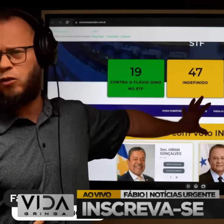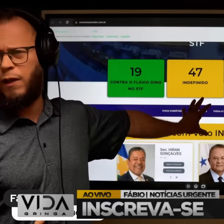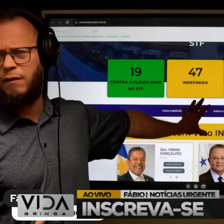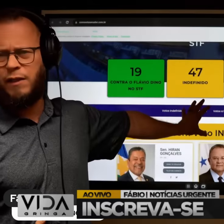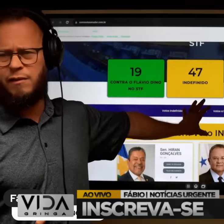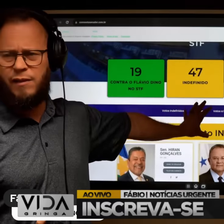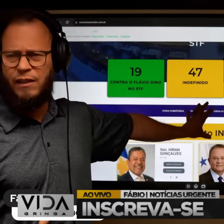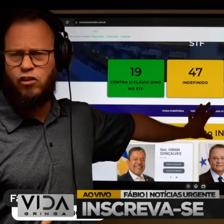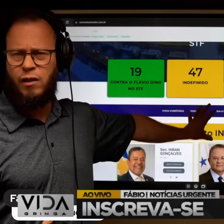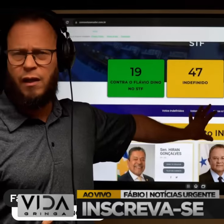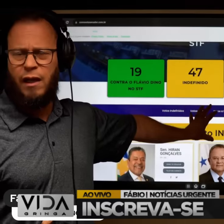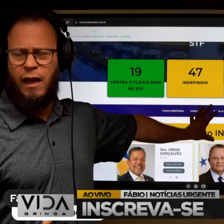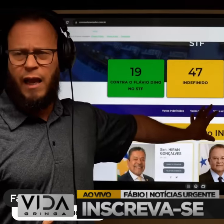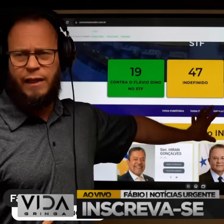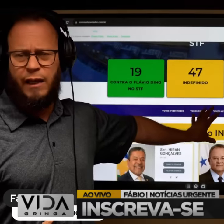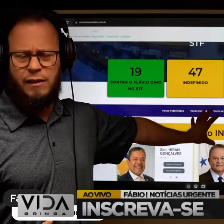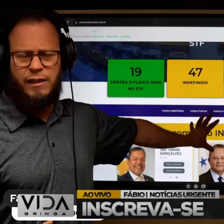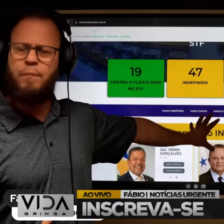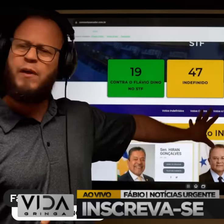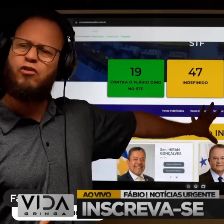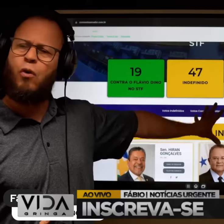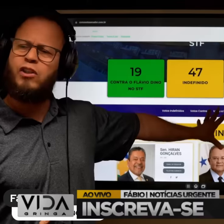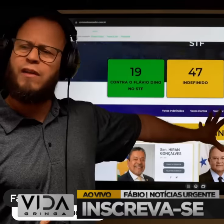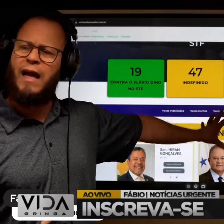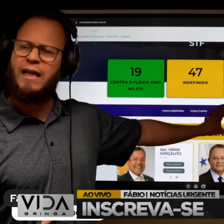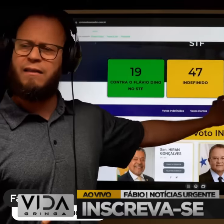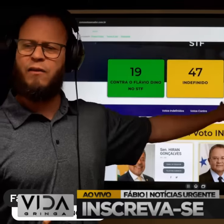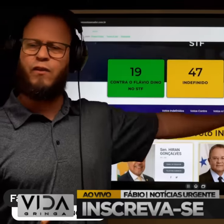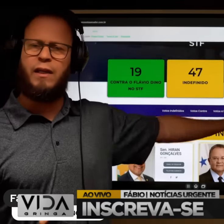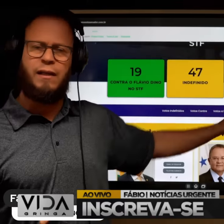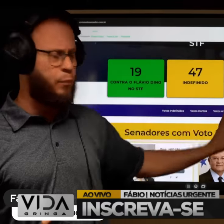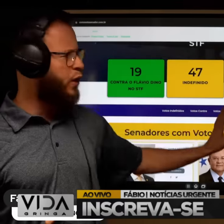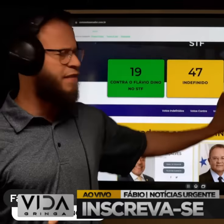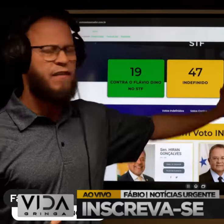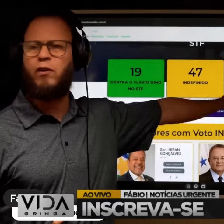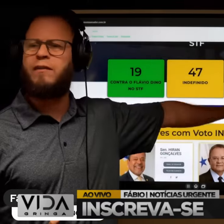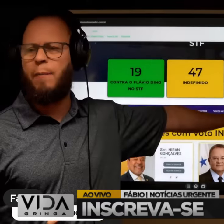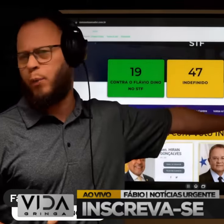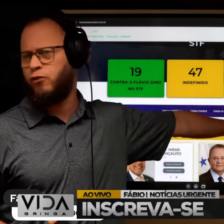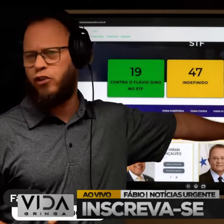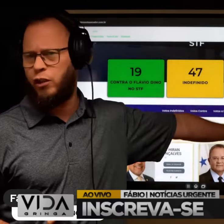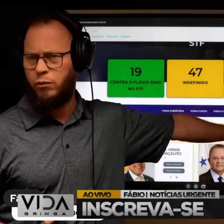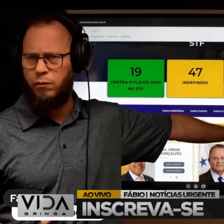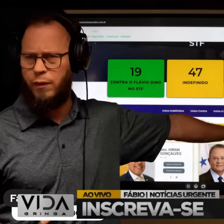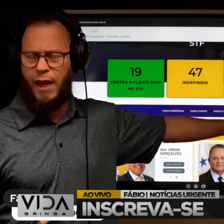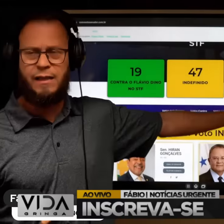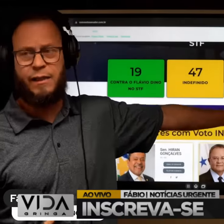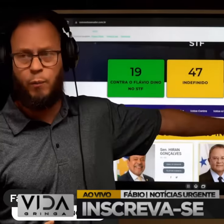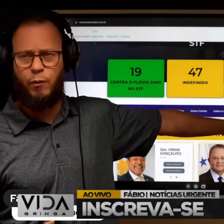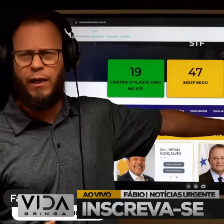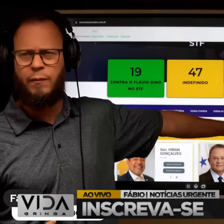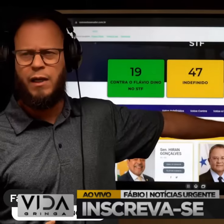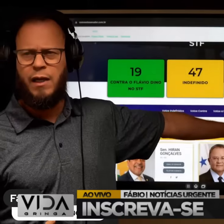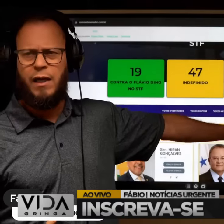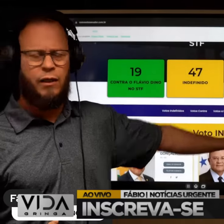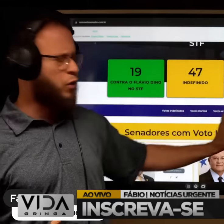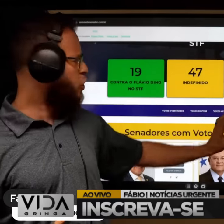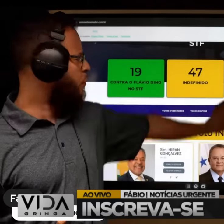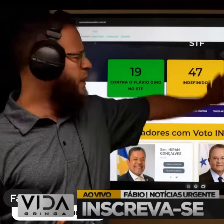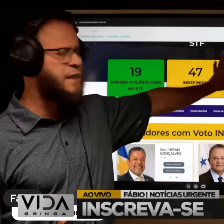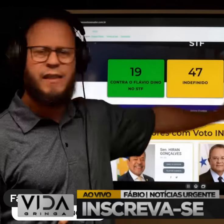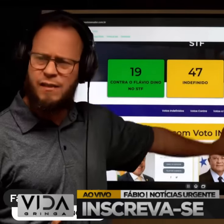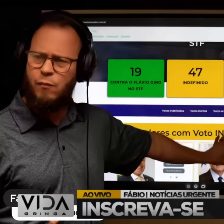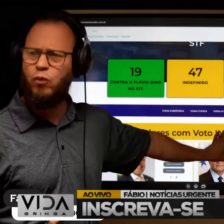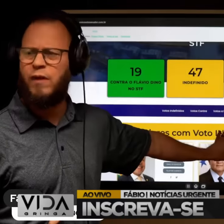desses 47 é que se a pessoa está indefinida é porque vai votar para o Dino. É esse que é o problema. Então a